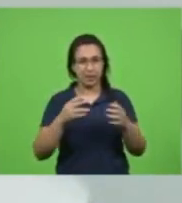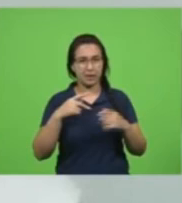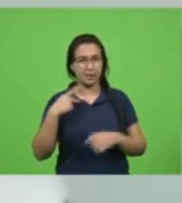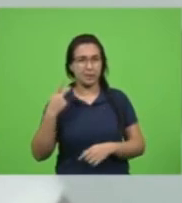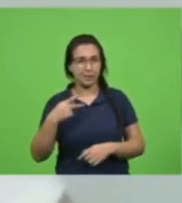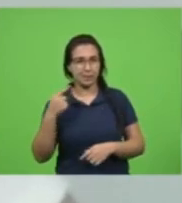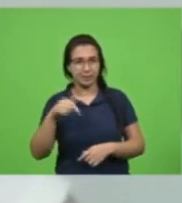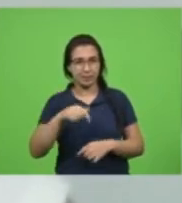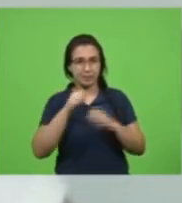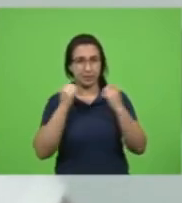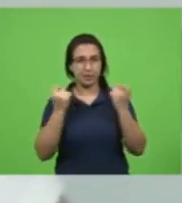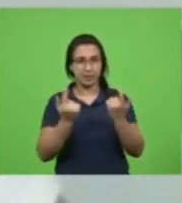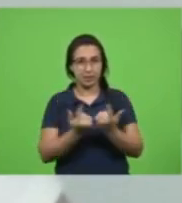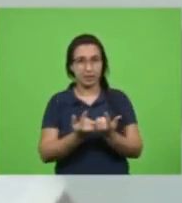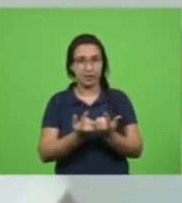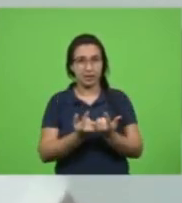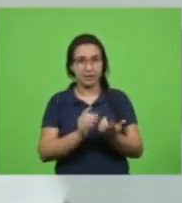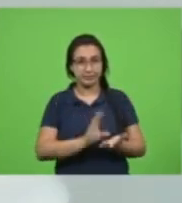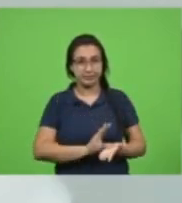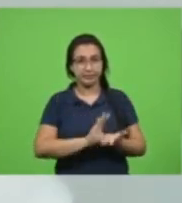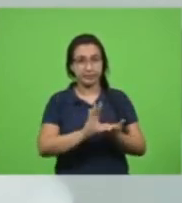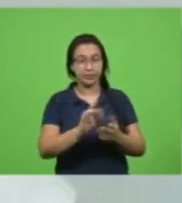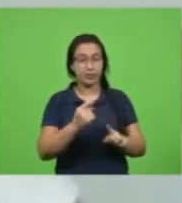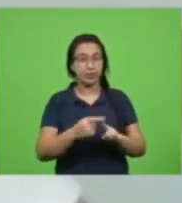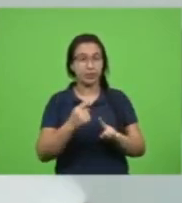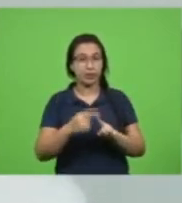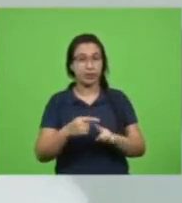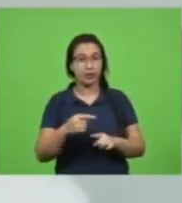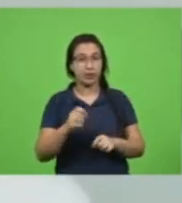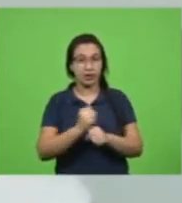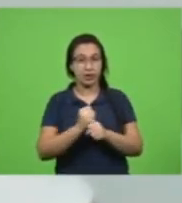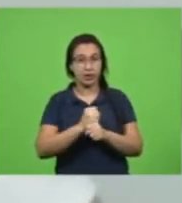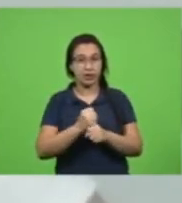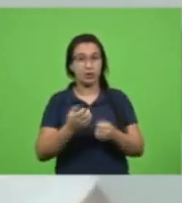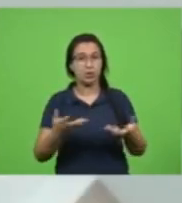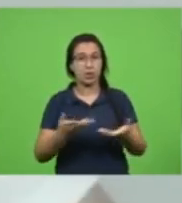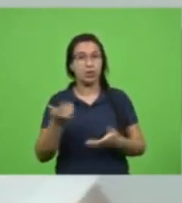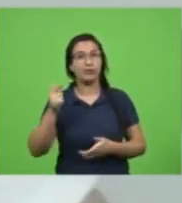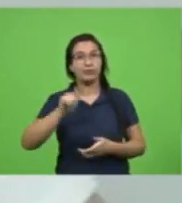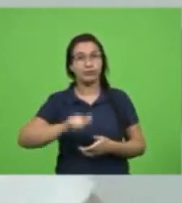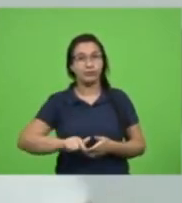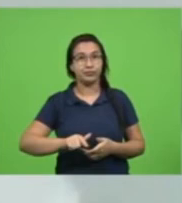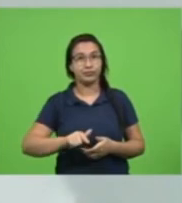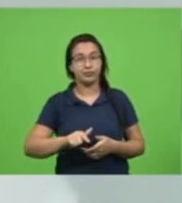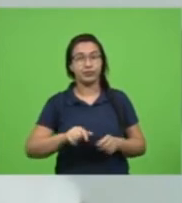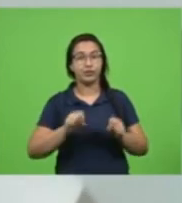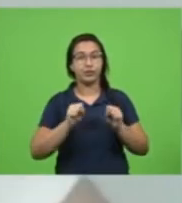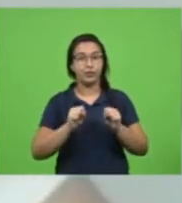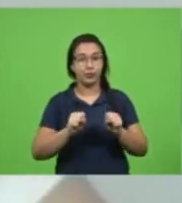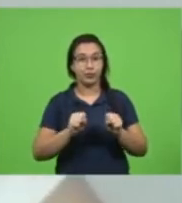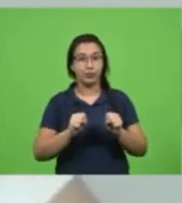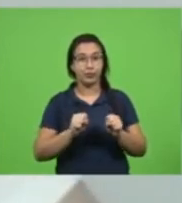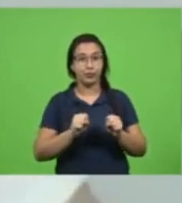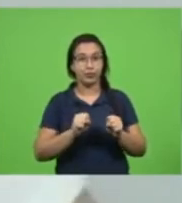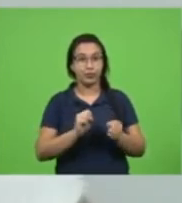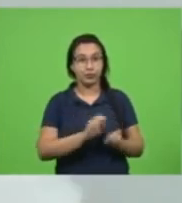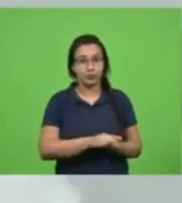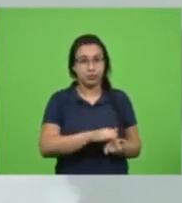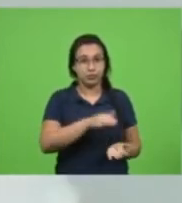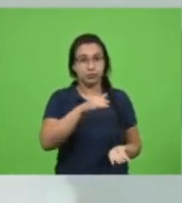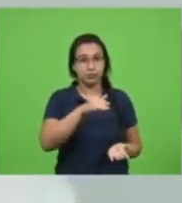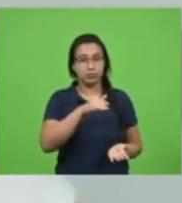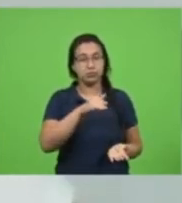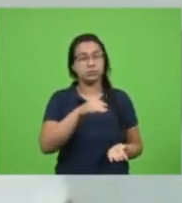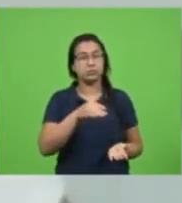porque inúmeras vezes as economias que o pagamento esse ano novamente possa referência pode robustecer o caixa do estado com a devolução